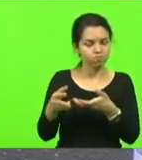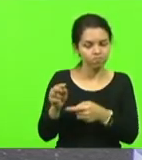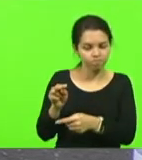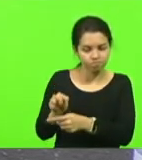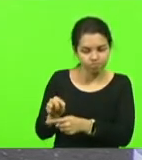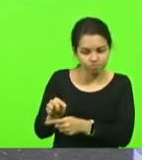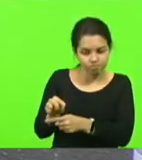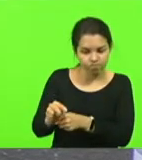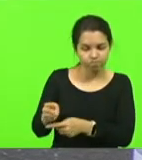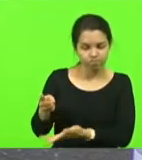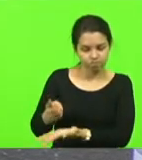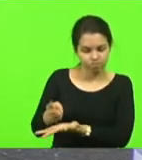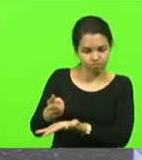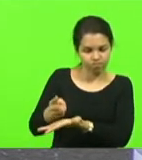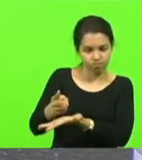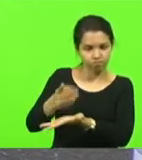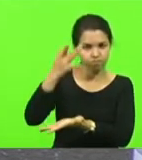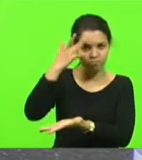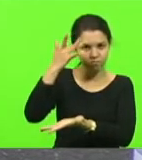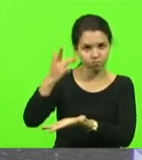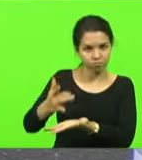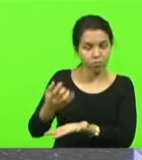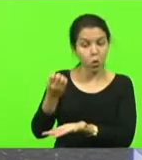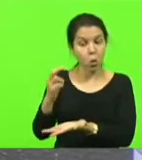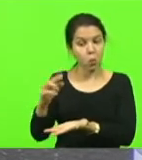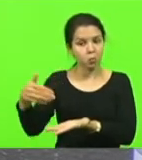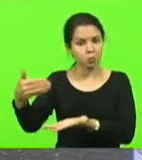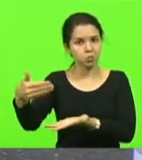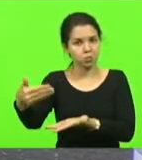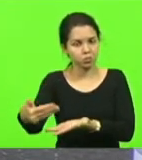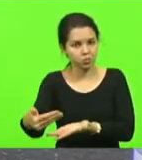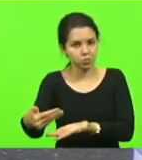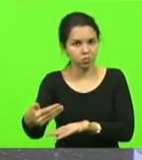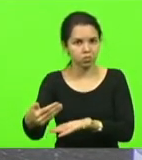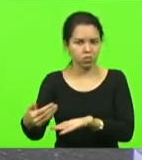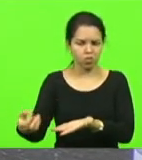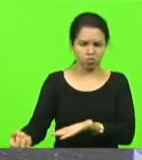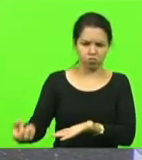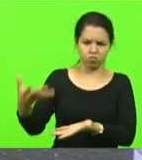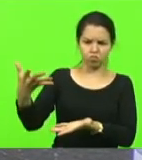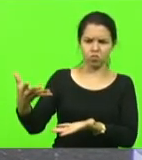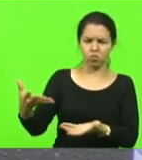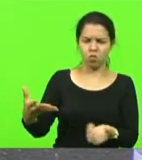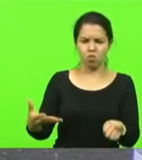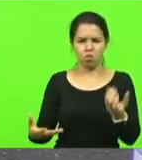que amanhã ou depois não surjam demandas